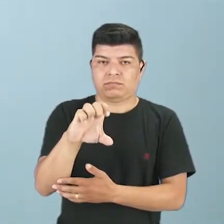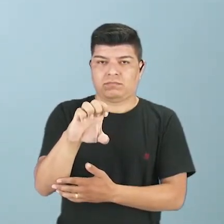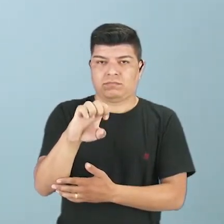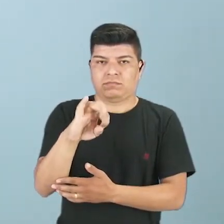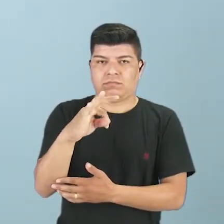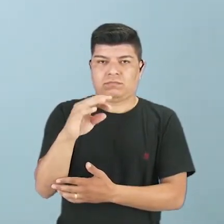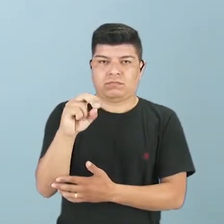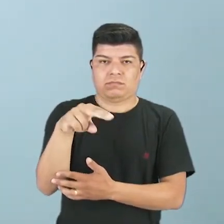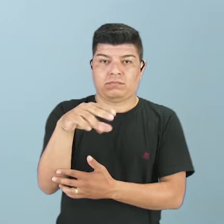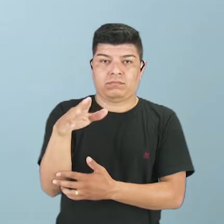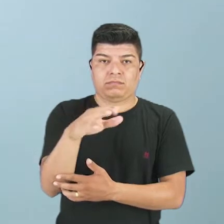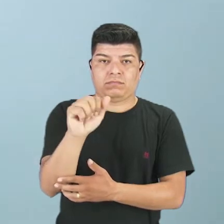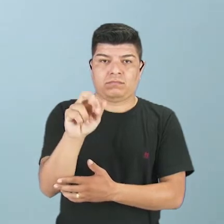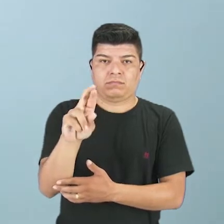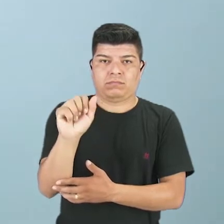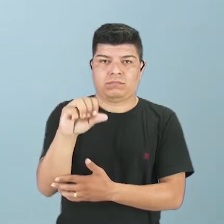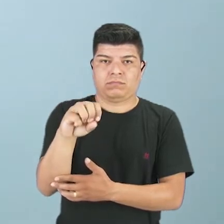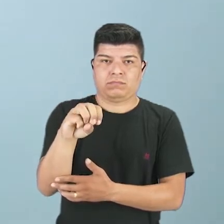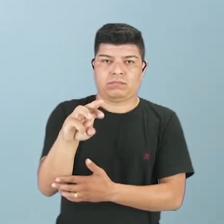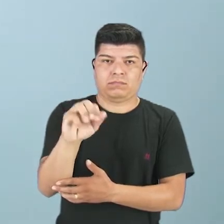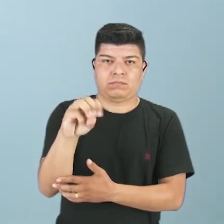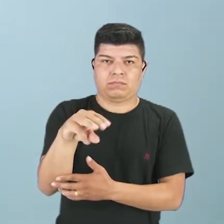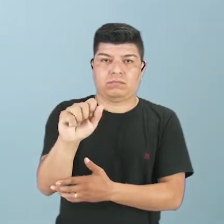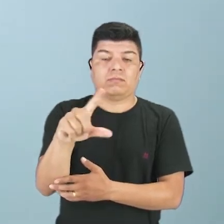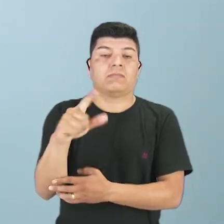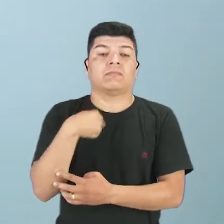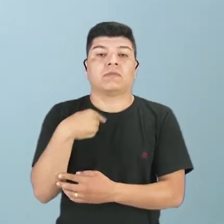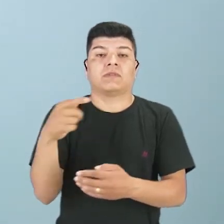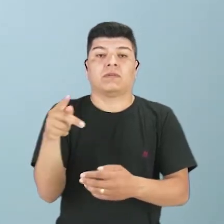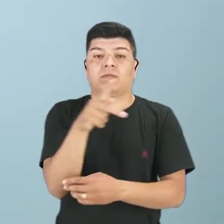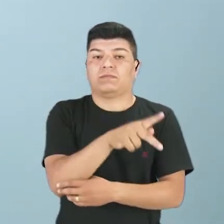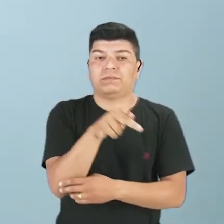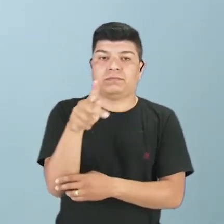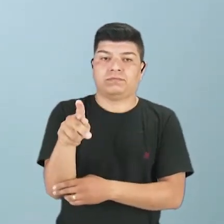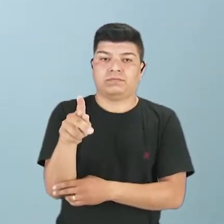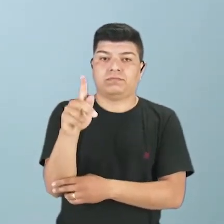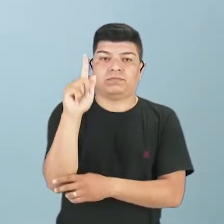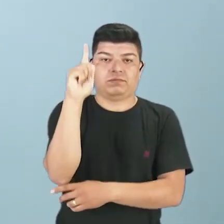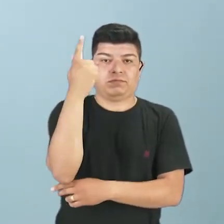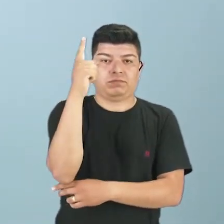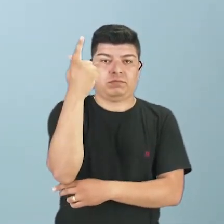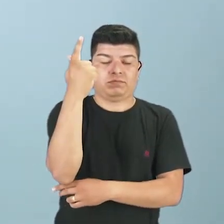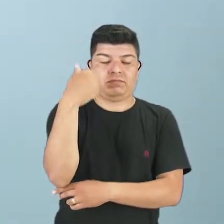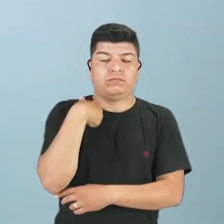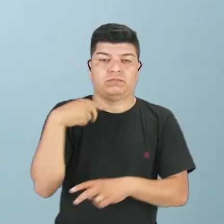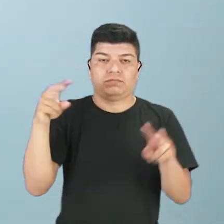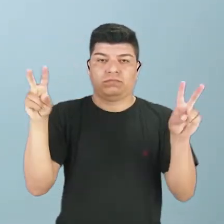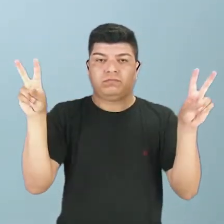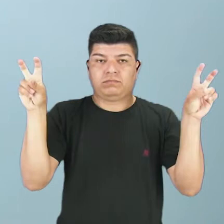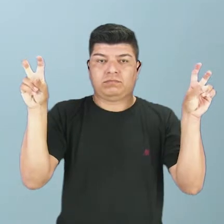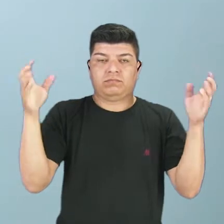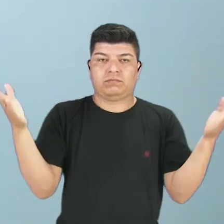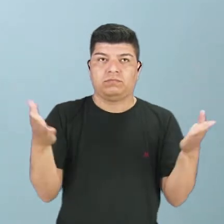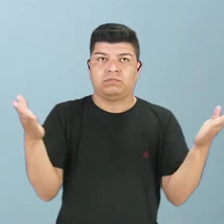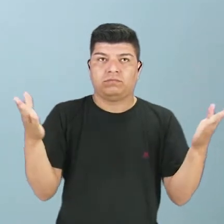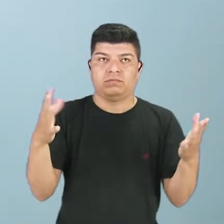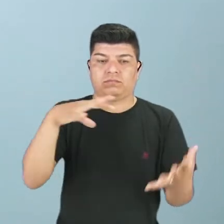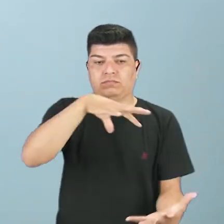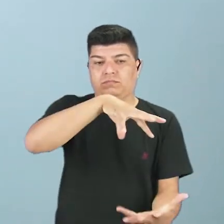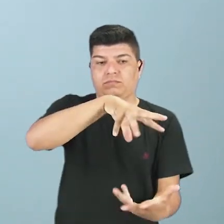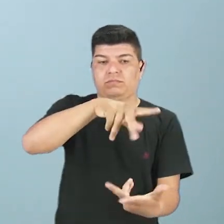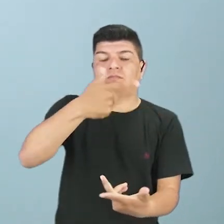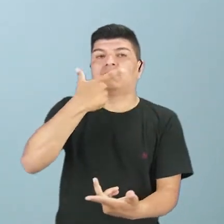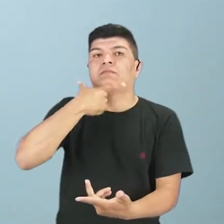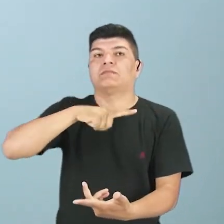Amaral, professor de Geografia, e hoje nós vamos desenvolver com vocês o tema O Mundo Bipolar e os